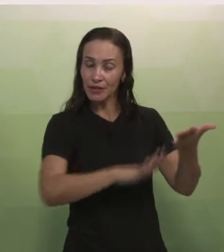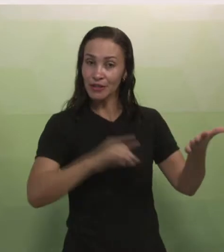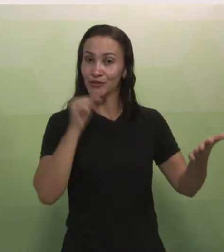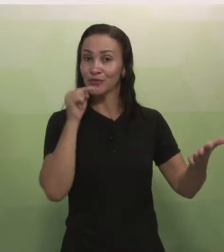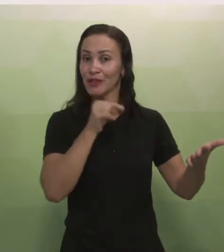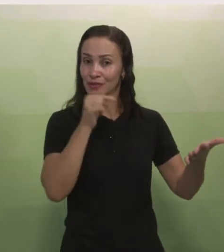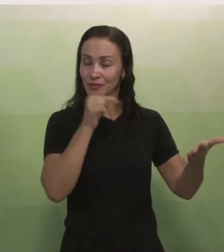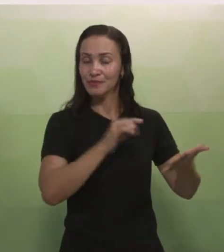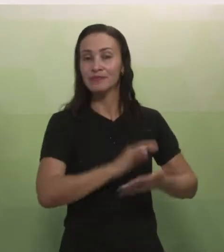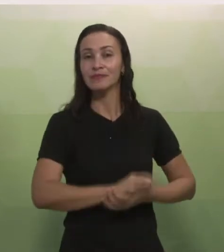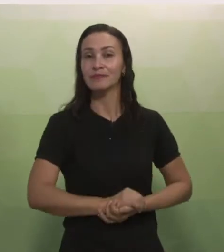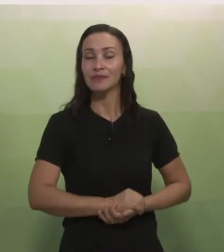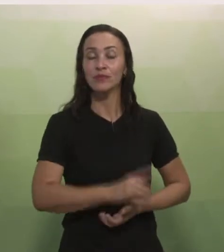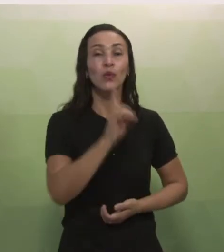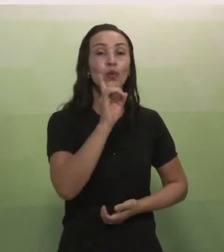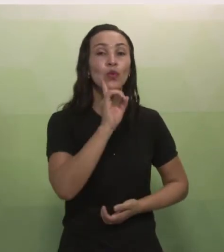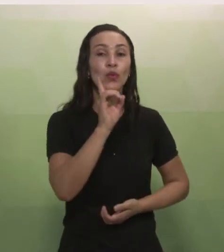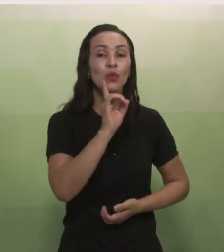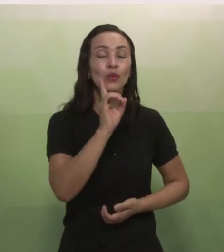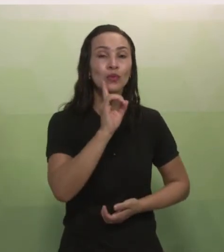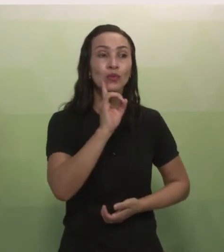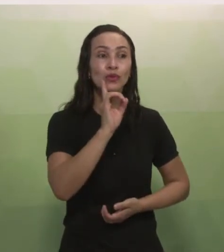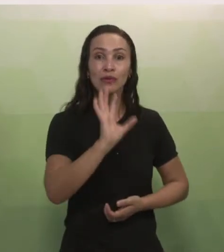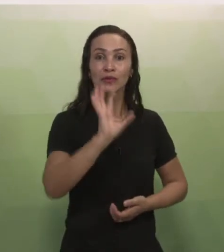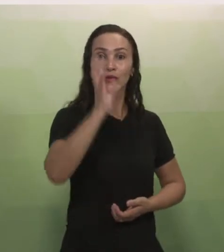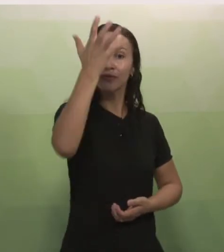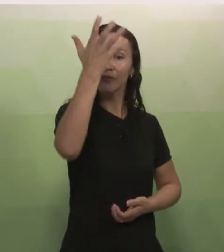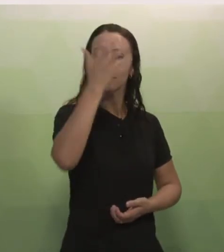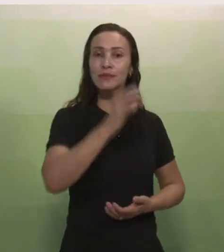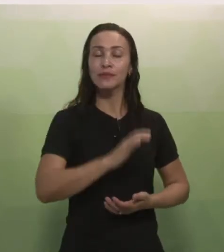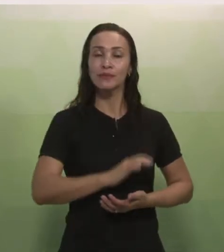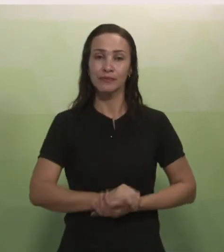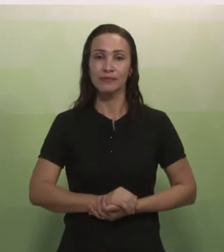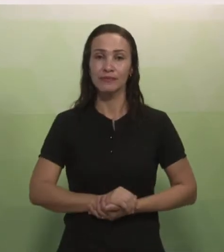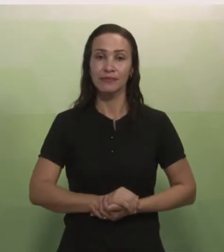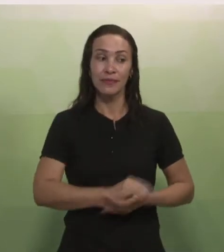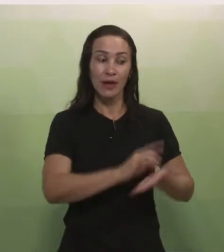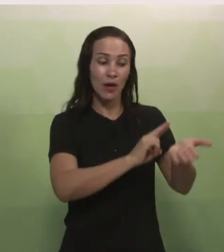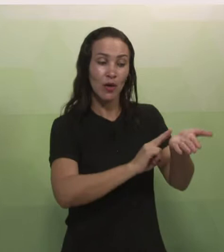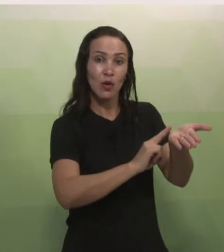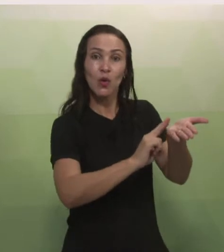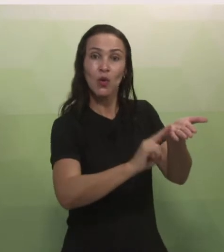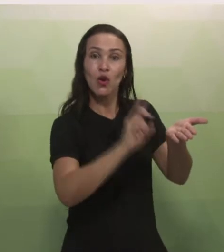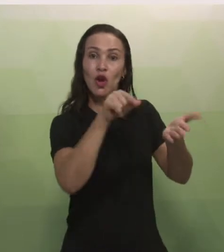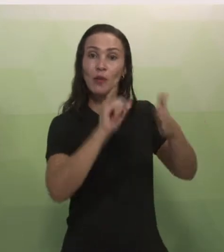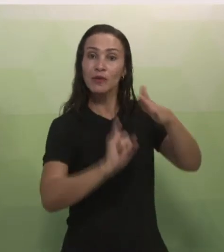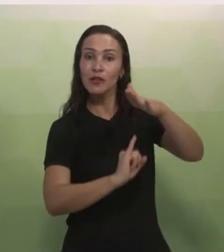em questão, a data do evento e o nome da